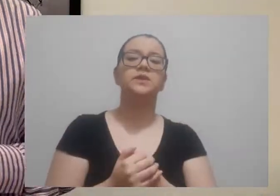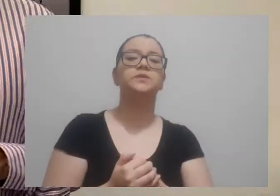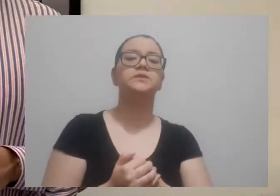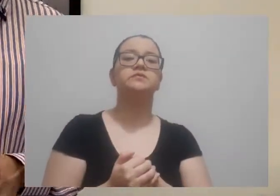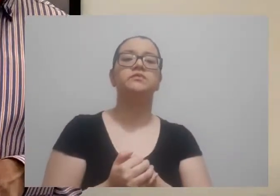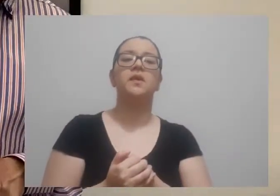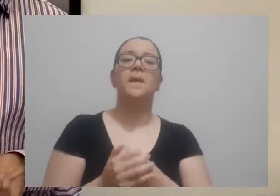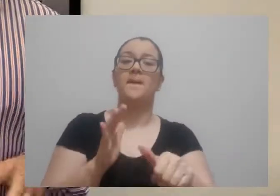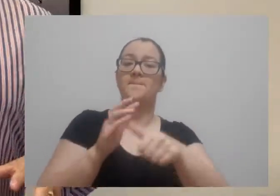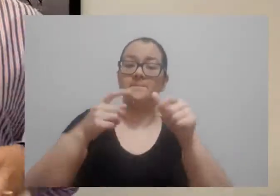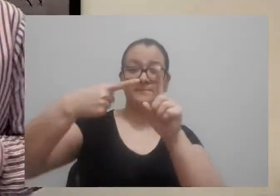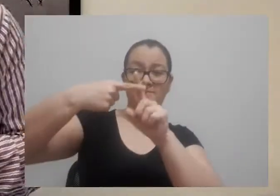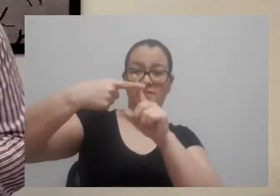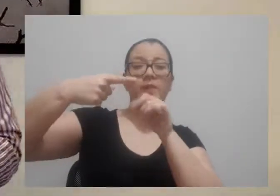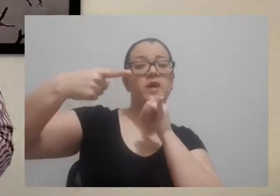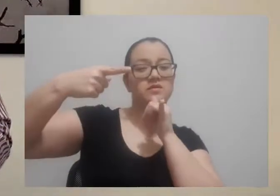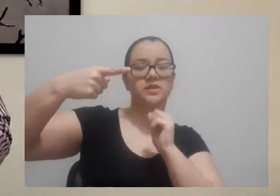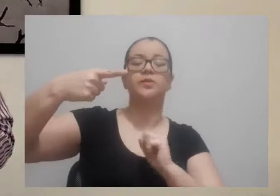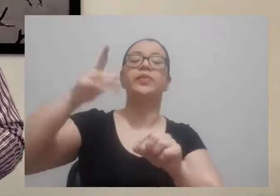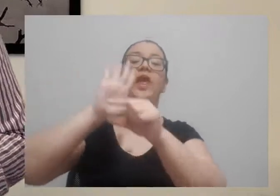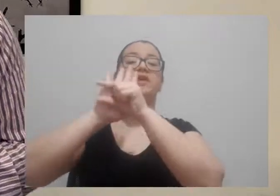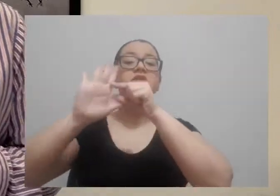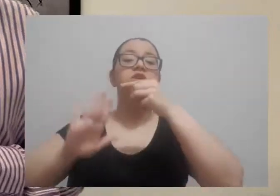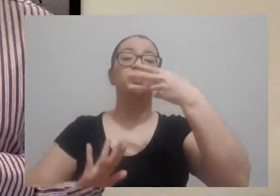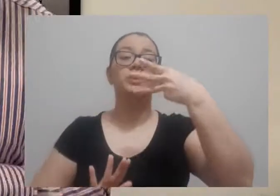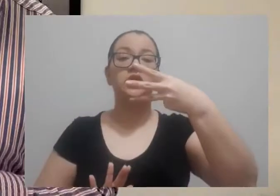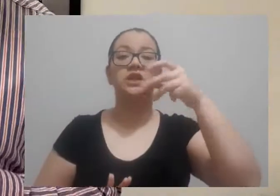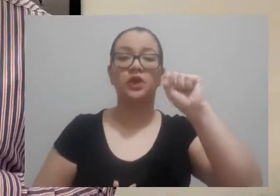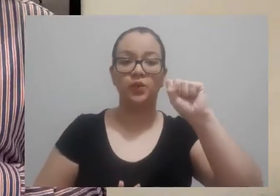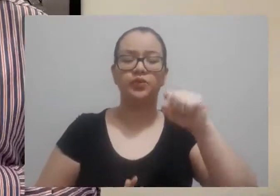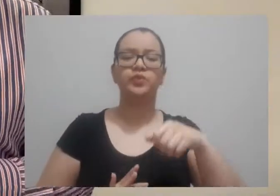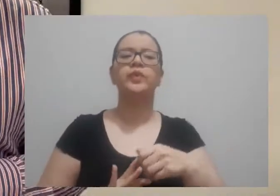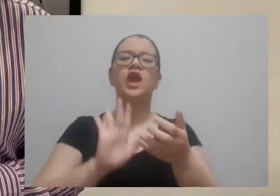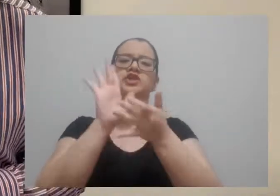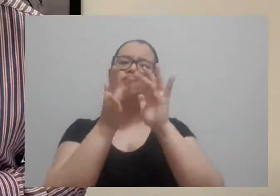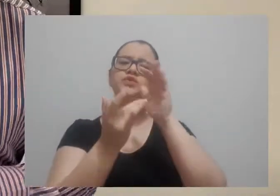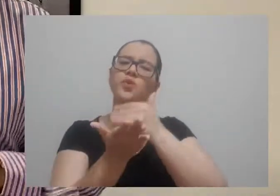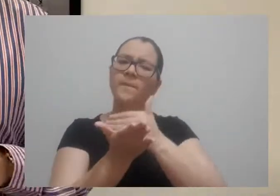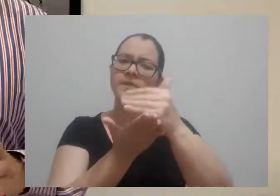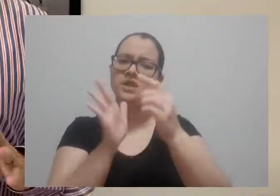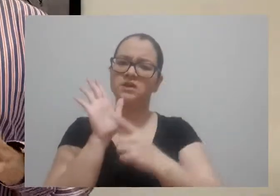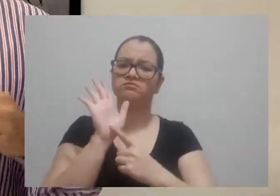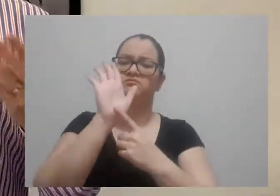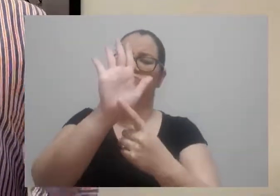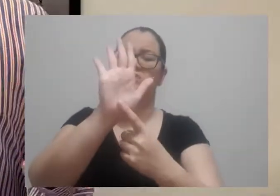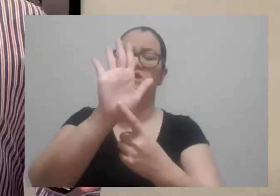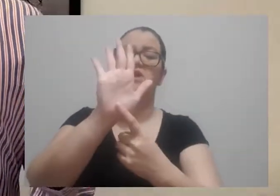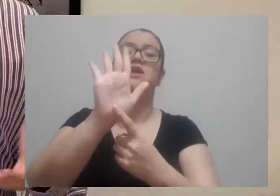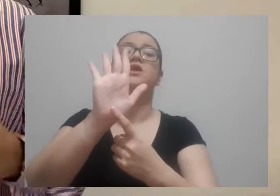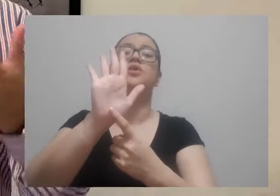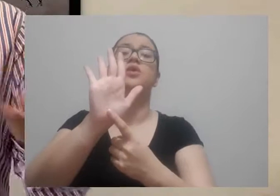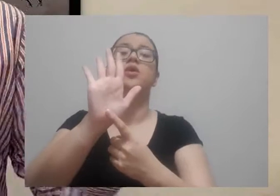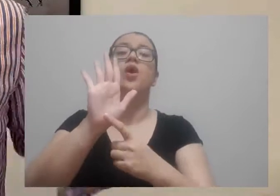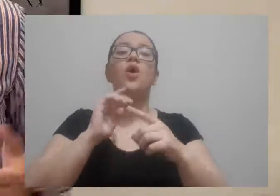versículo 38. Jesus começa aqui nos apresentando, né, versículo 38, citando uma das leis mais